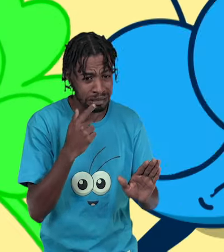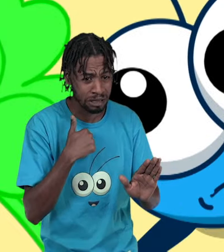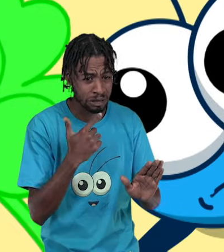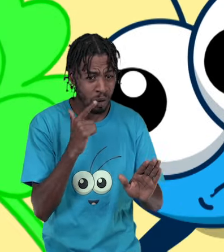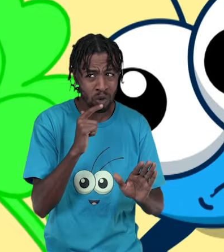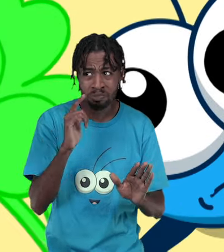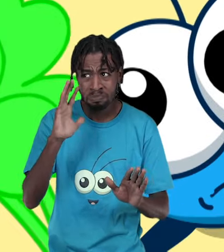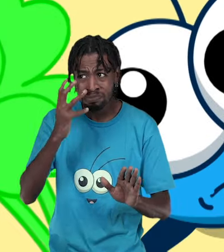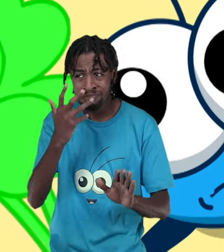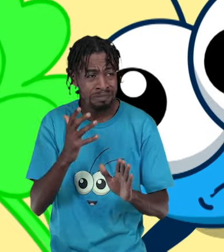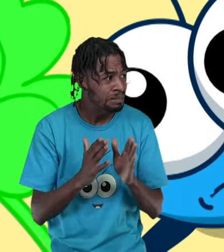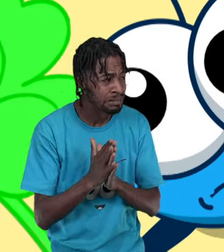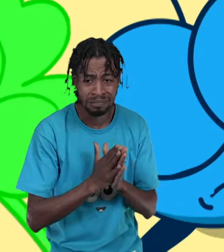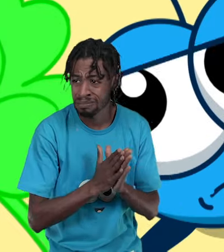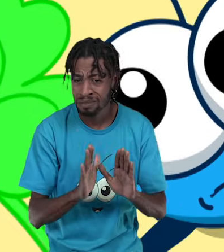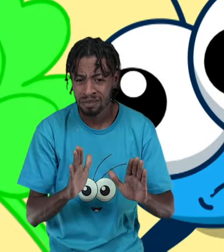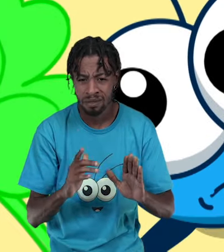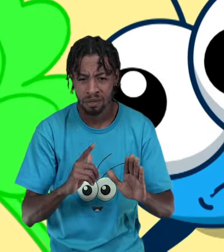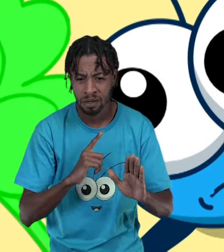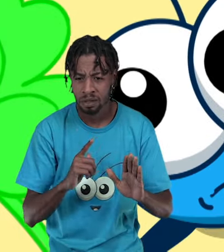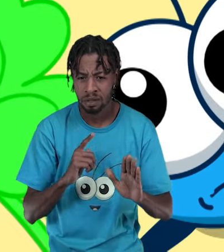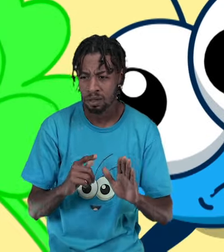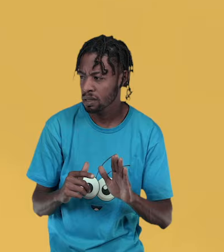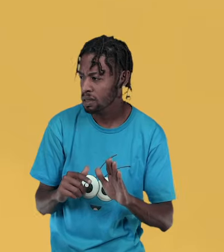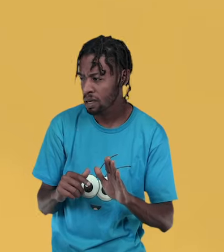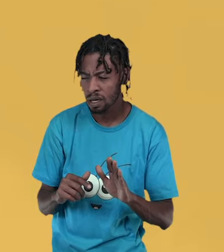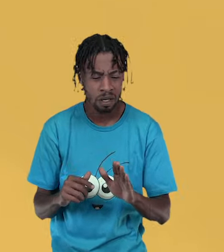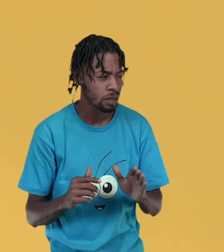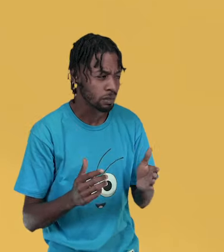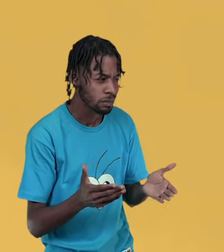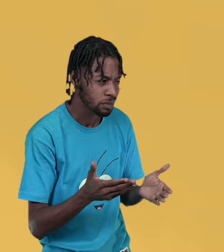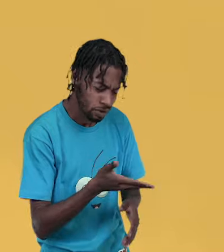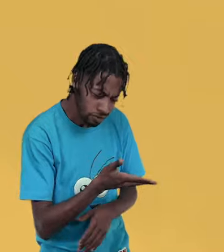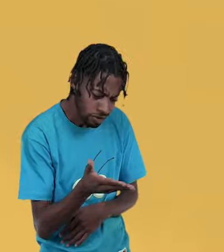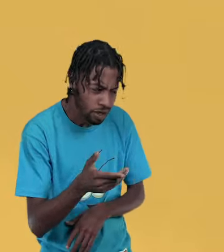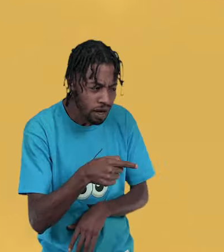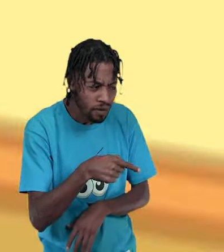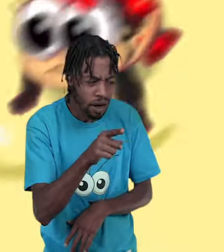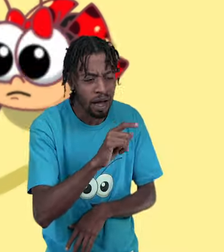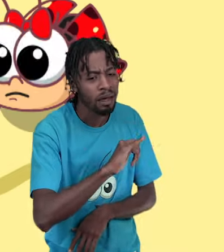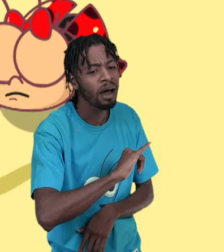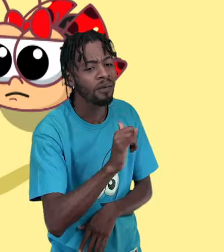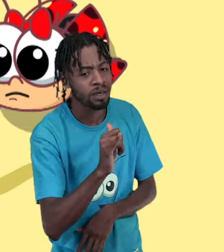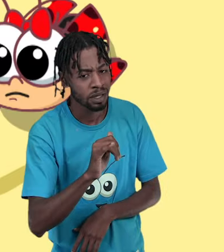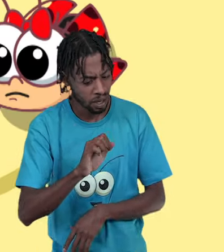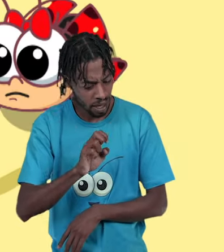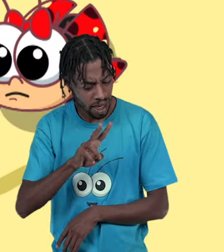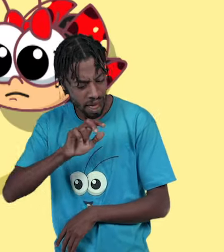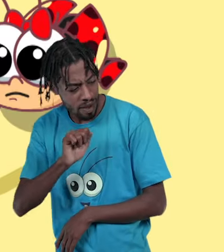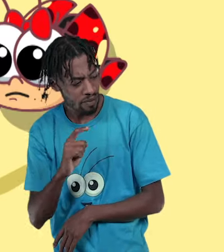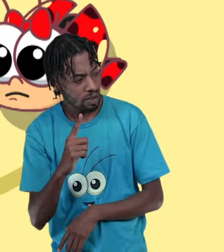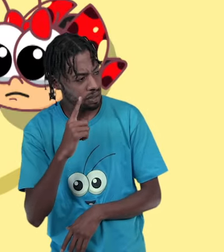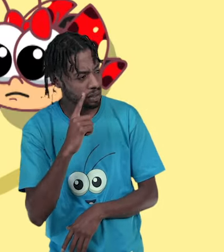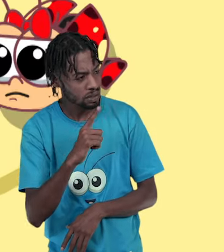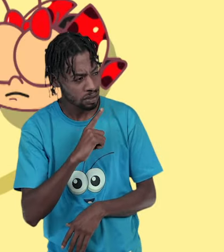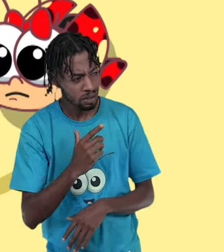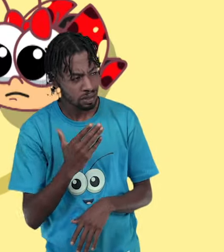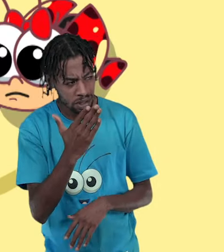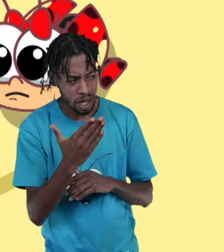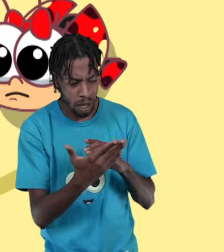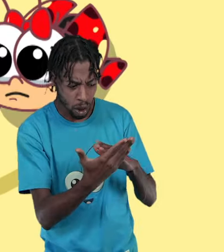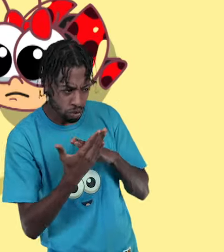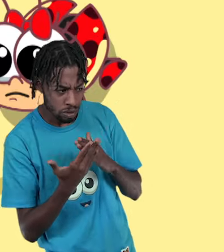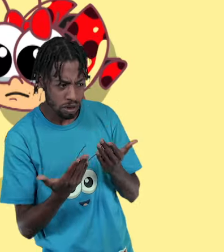Meninos, vocês não querem pedir uma ajudinha para Eva? Zig Zag! Prestam continência! Isso, meninos!